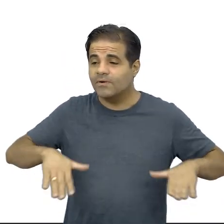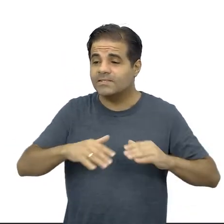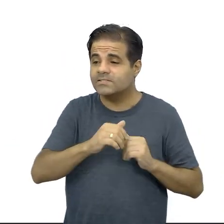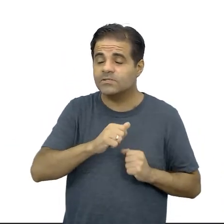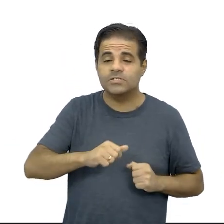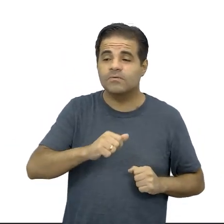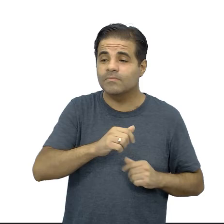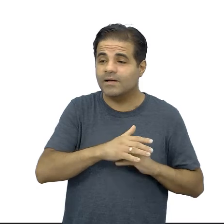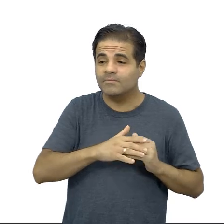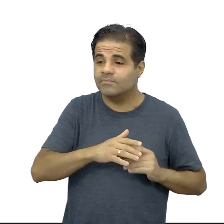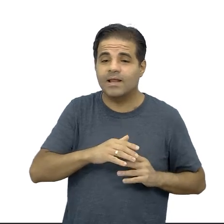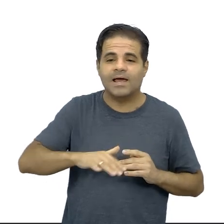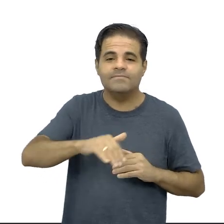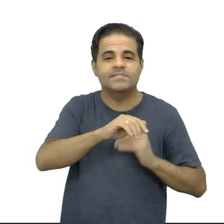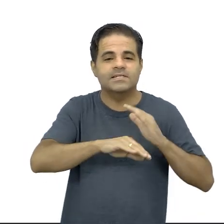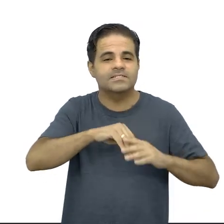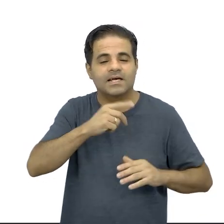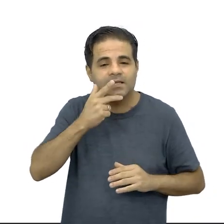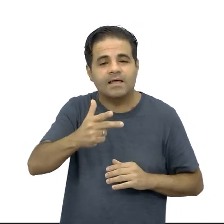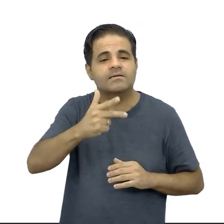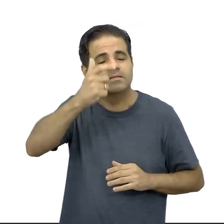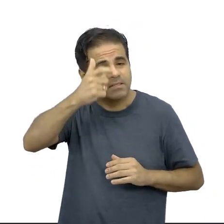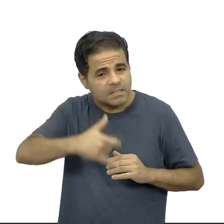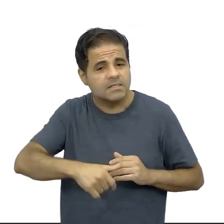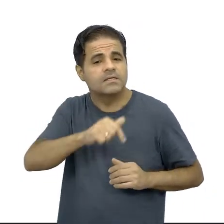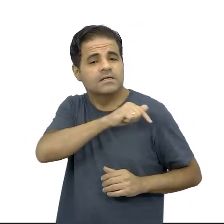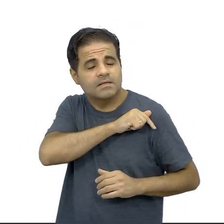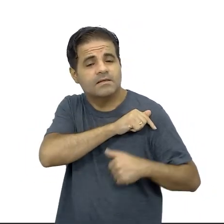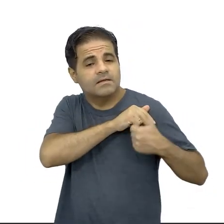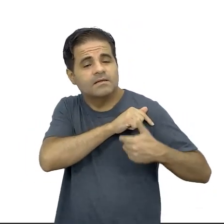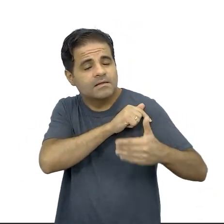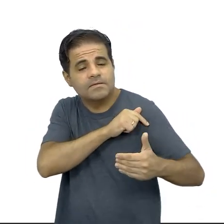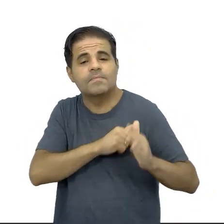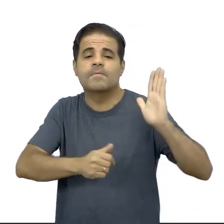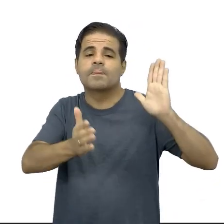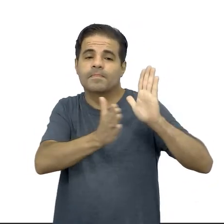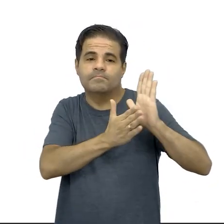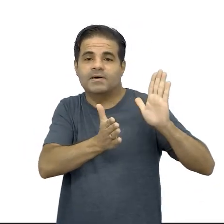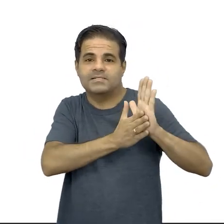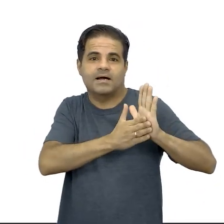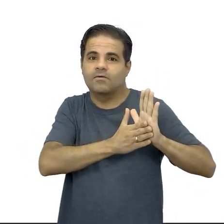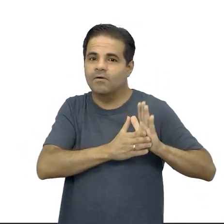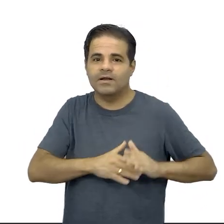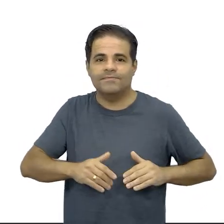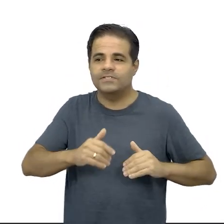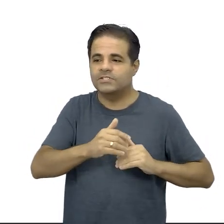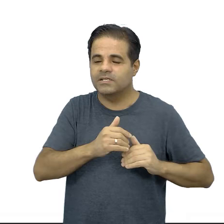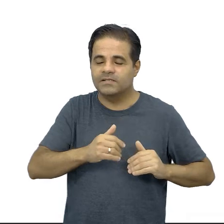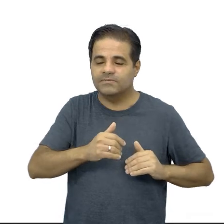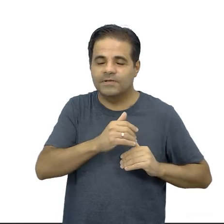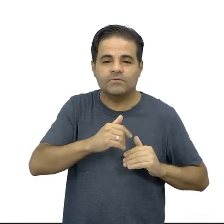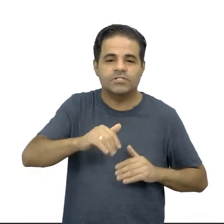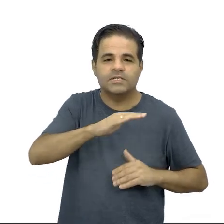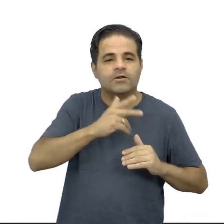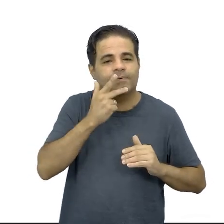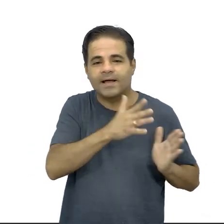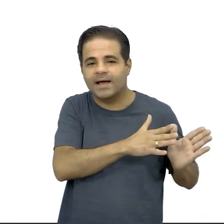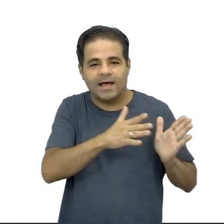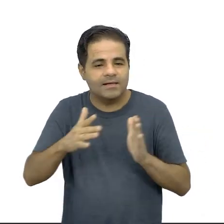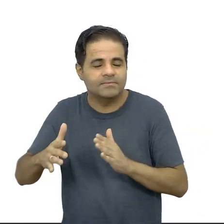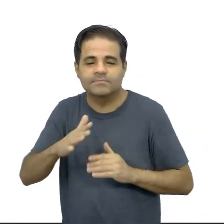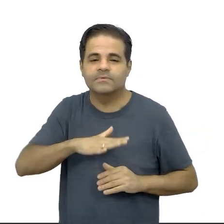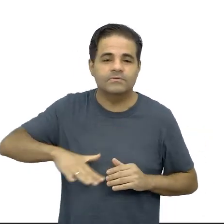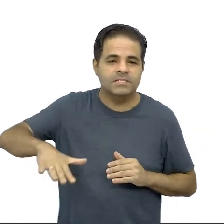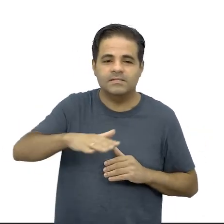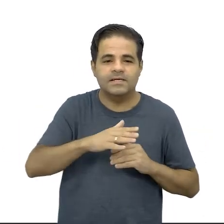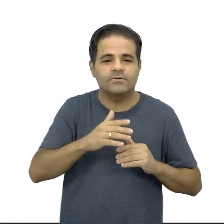curricular Ciências. E essa habilidade do 7º ano, ela traz a proposta de caracterizar os principais ecossistemas